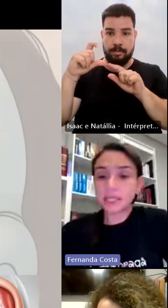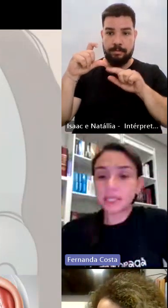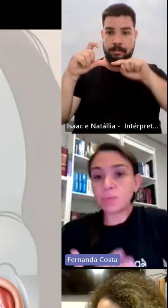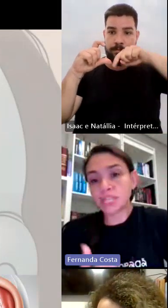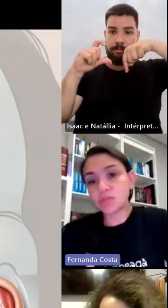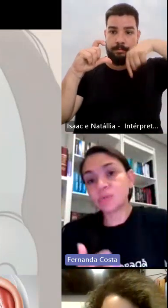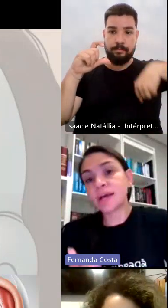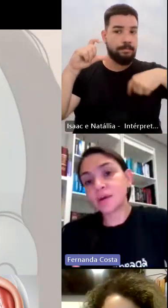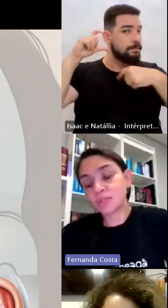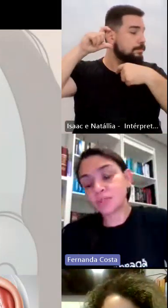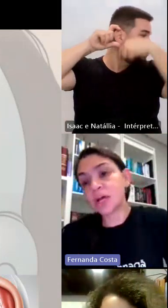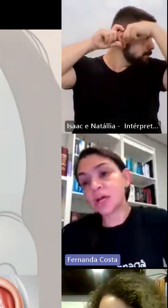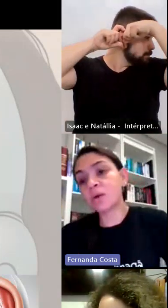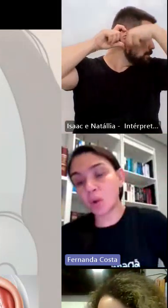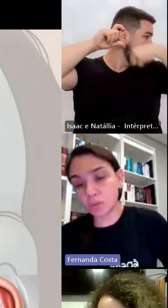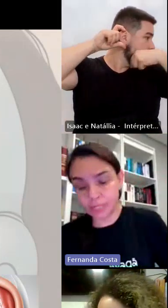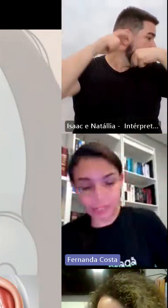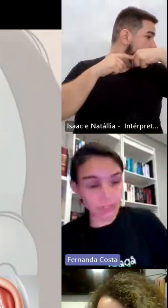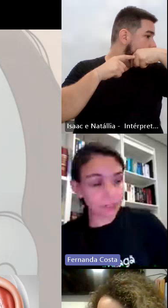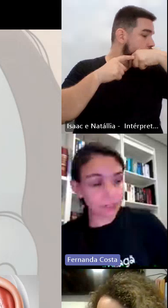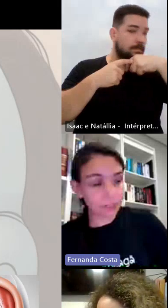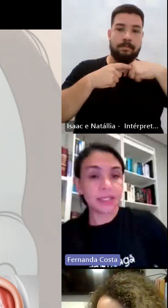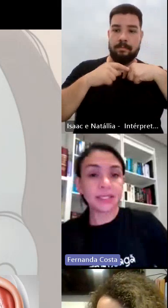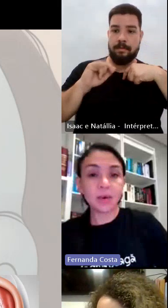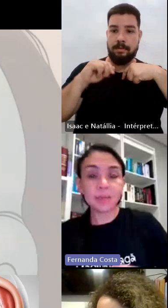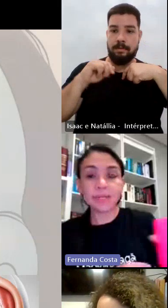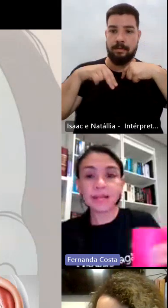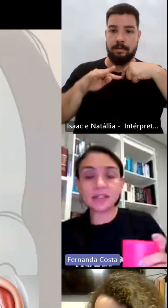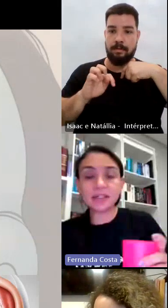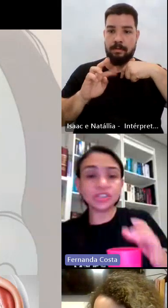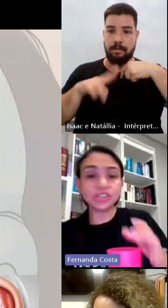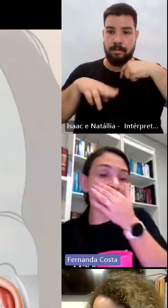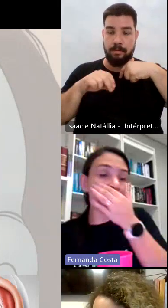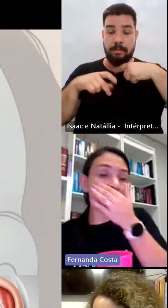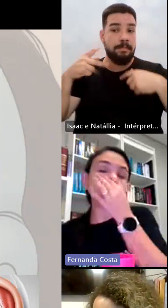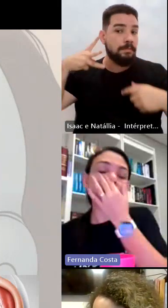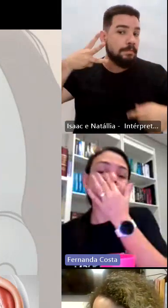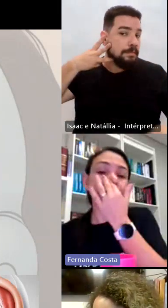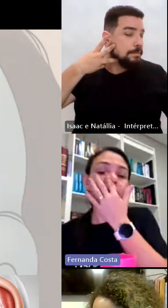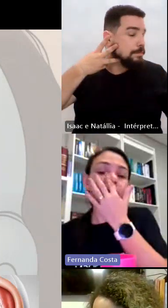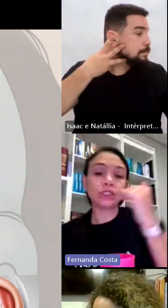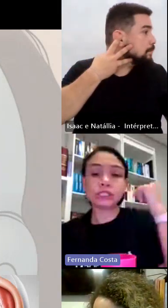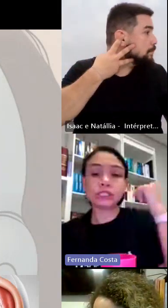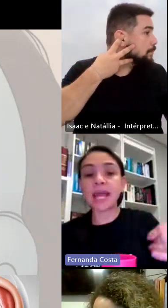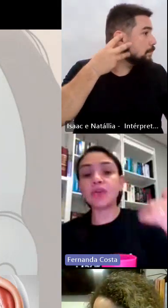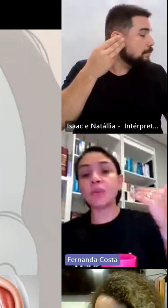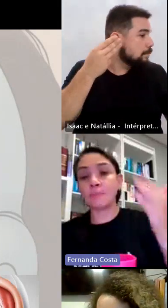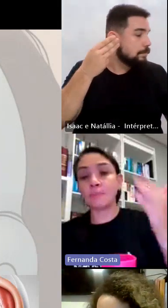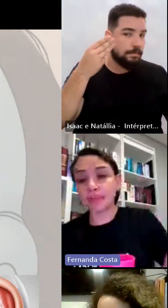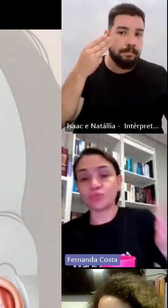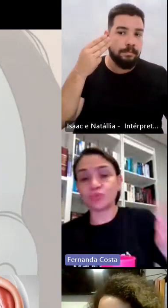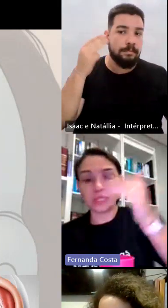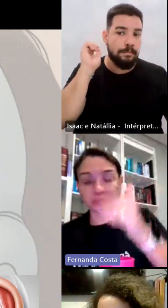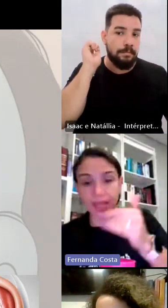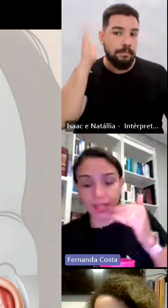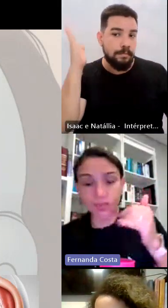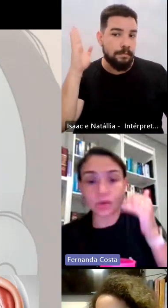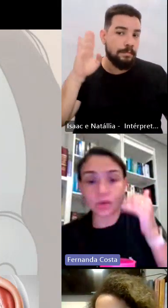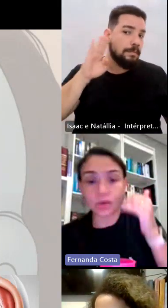para que o processo da audição aconteça. Então, apesar de a gente falar dessa divisão de externo, médio